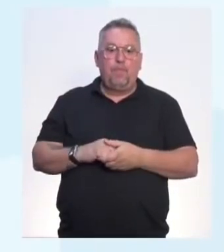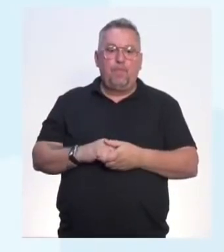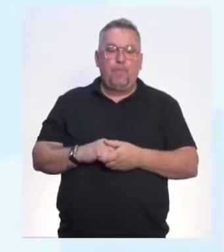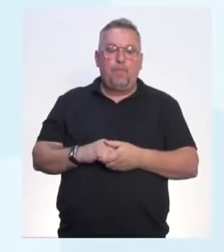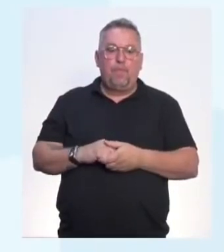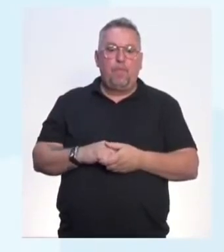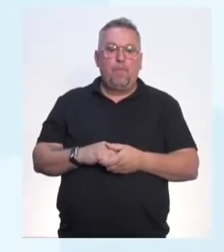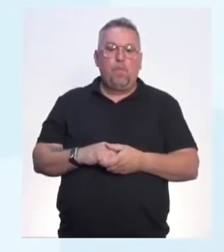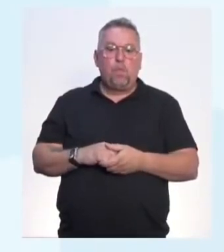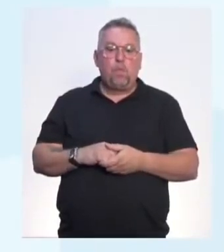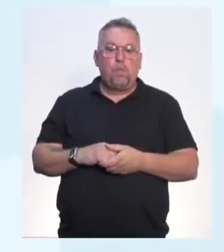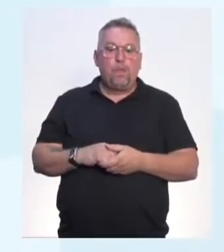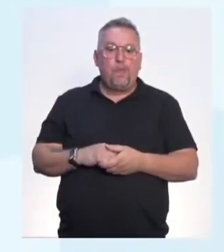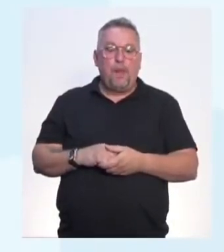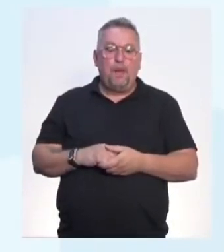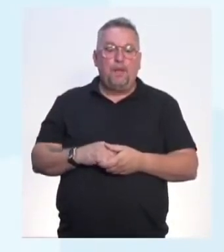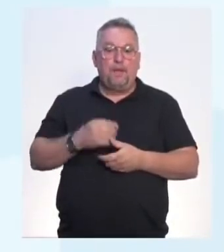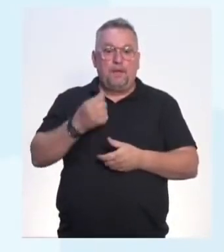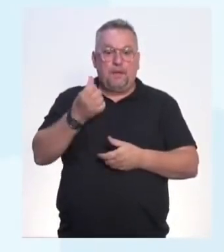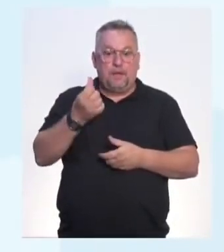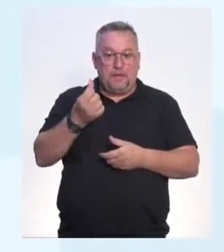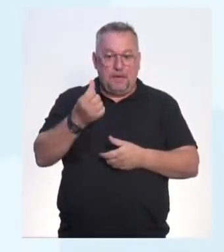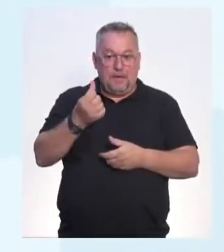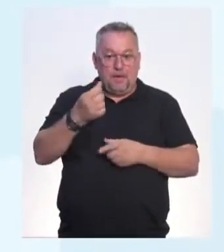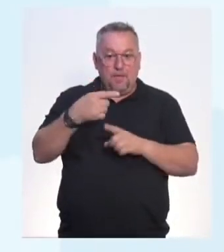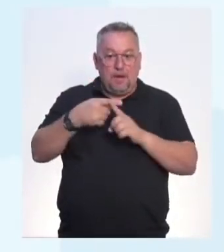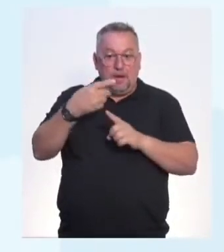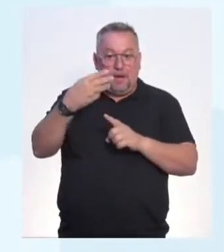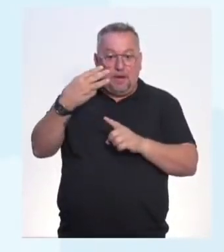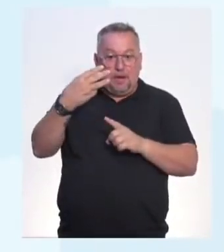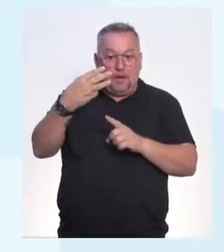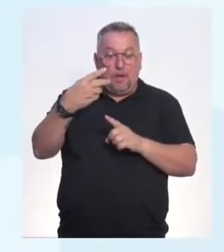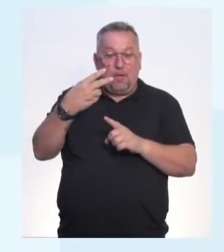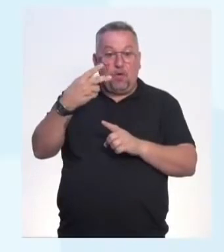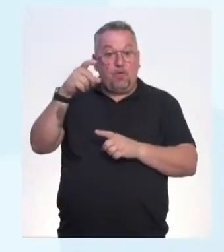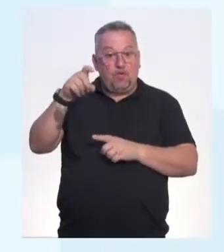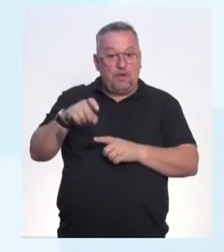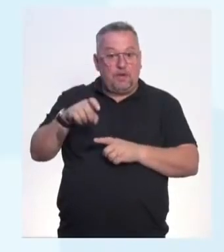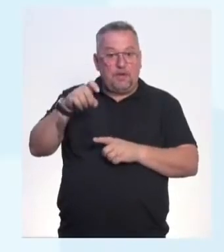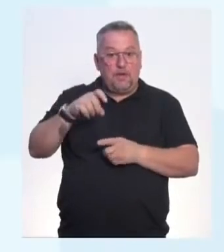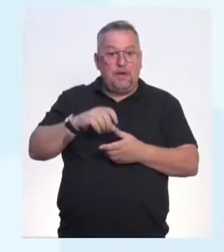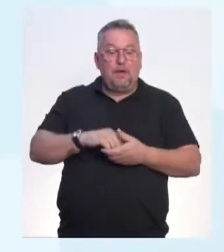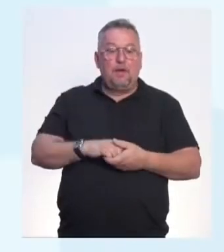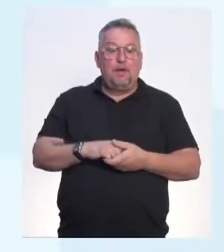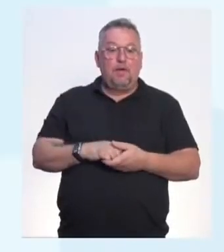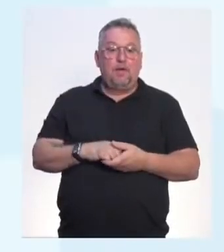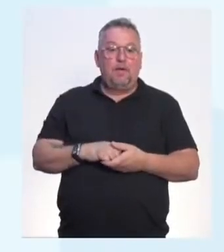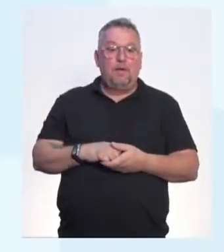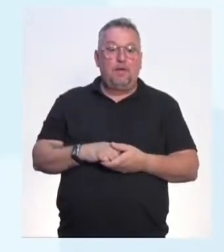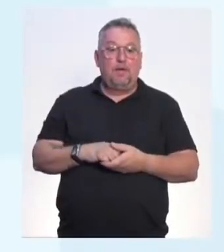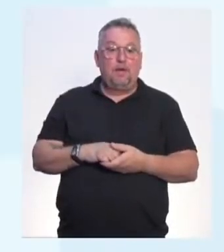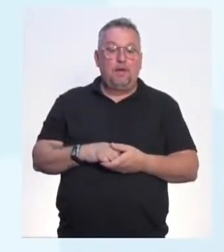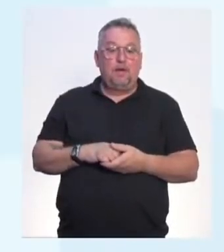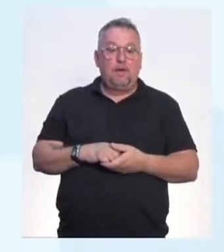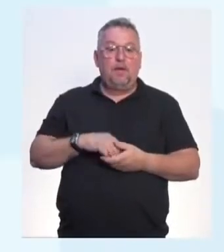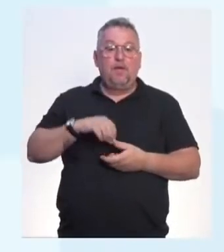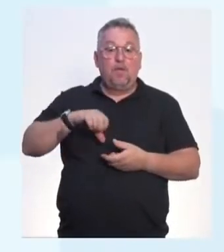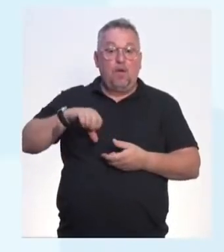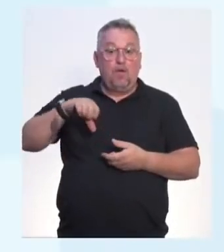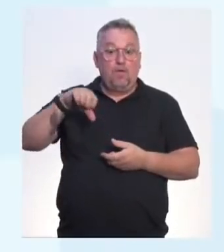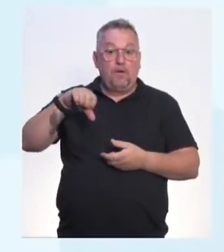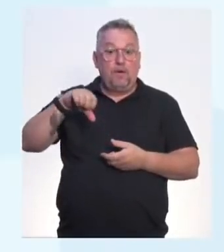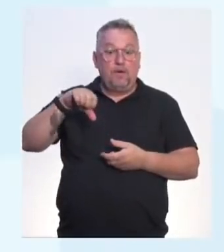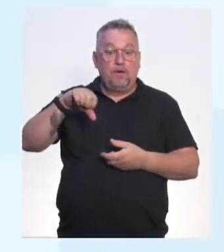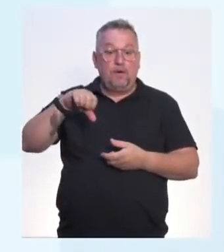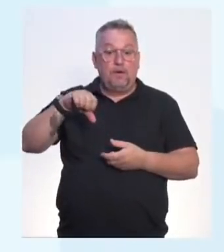termos semelhantes. 6x mais 3x mais 2x. Como é adição, fácil de somar. 6 mais 3,